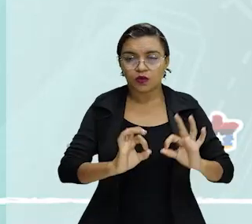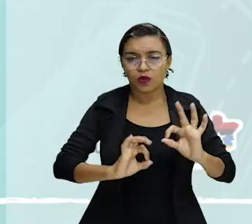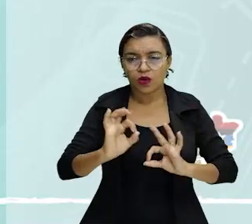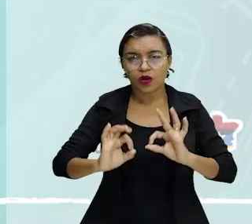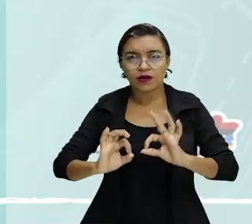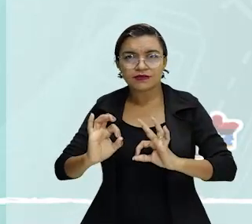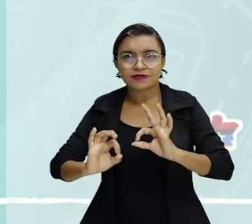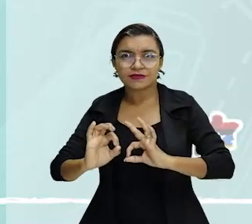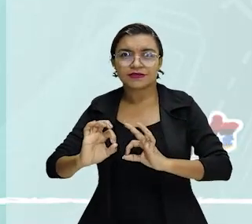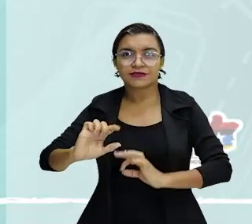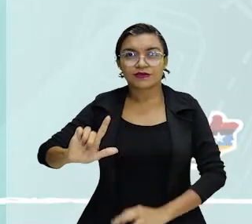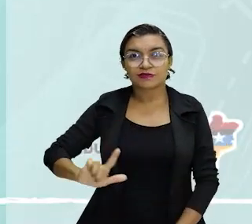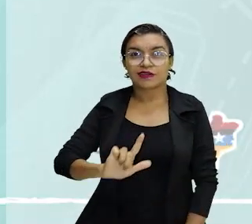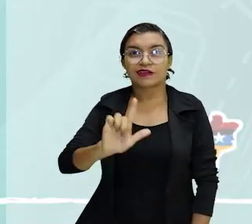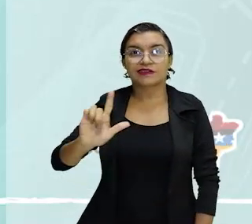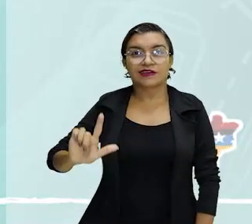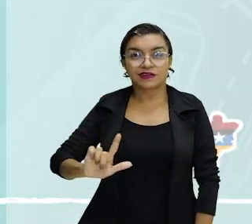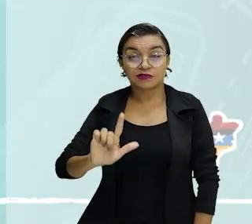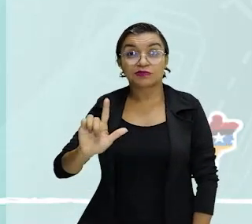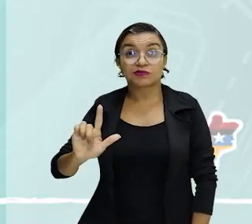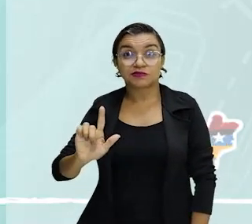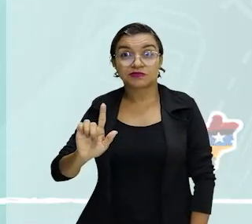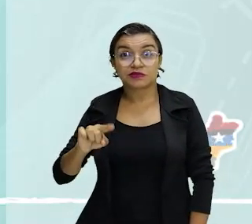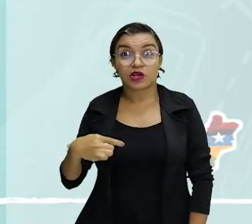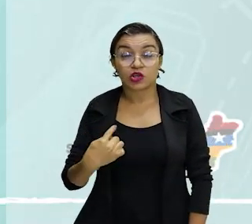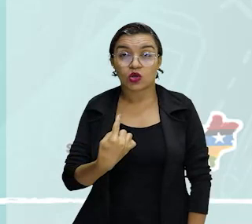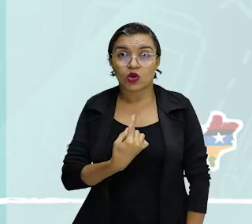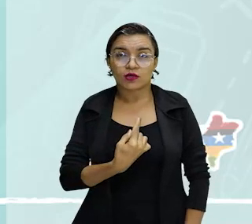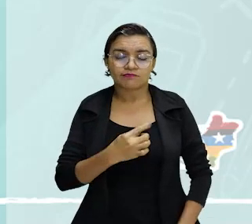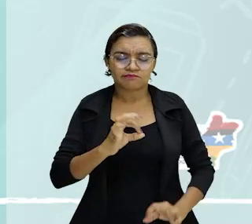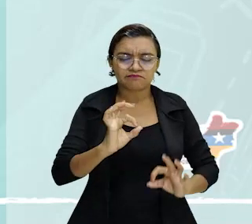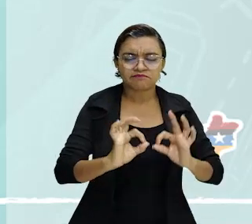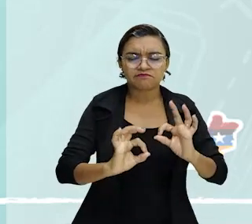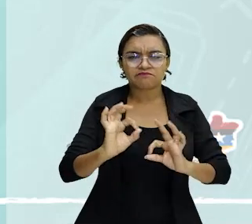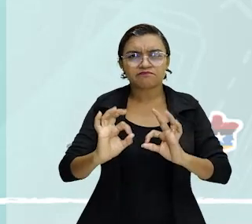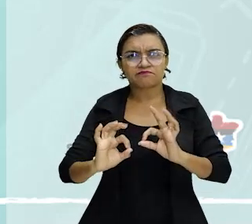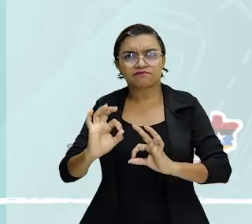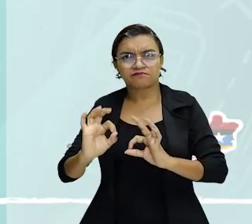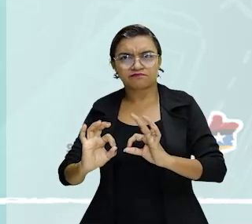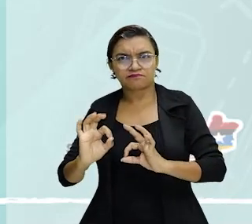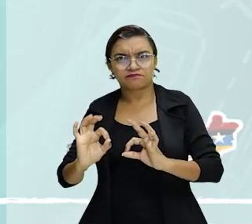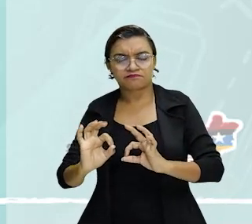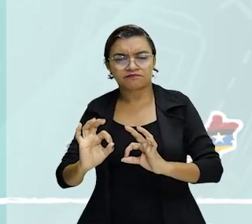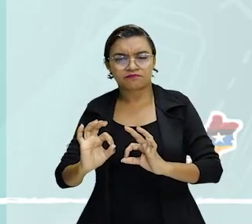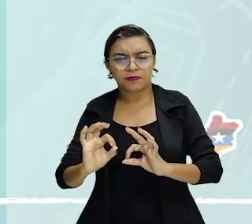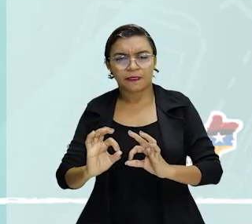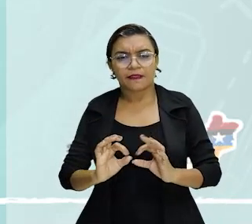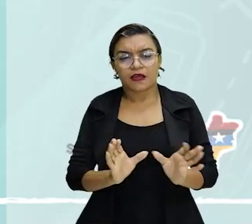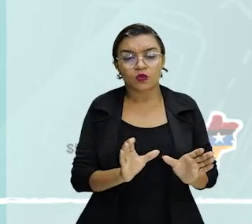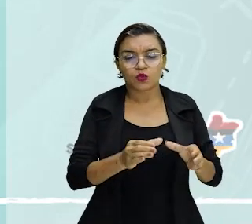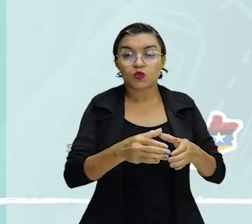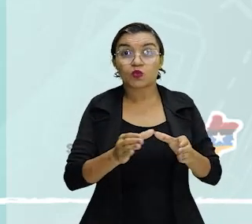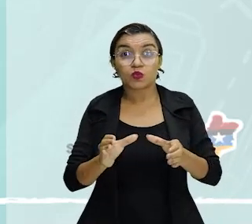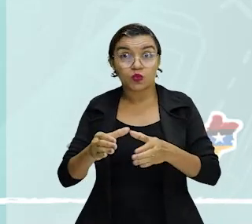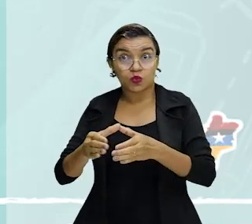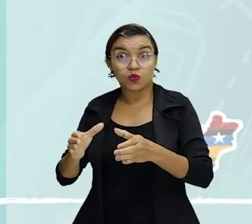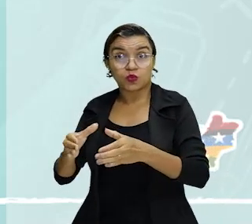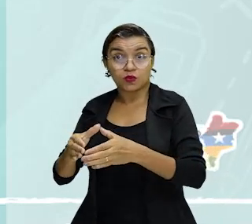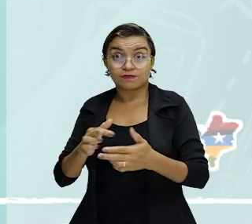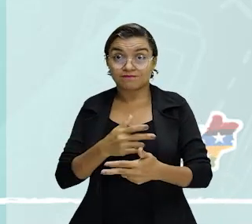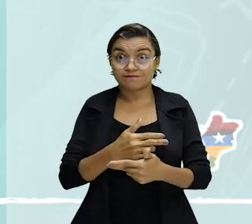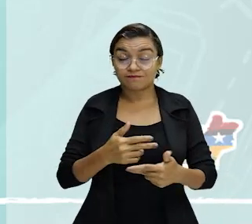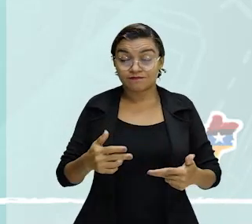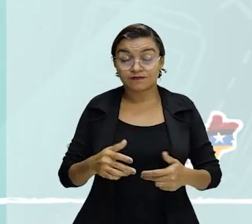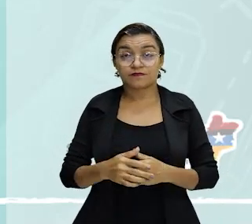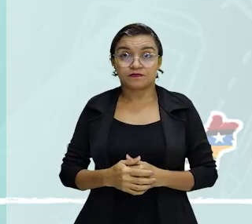da literatura. De que forma nós conseguimos organizar a literatura em categorias. Essas